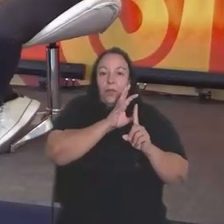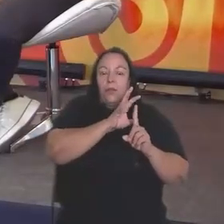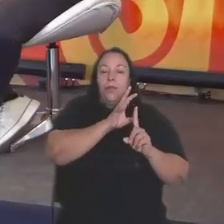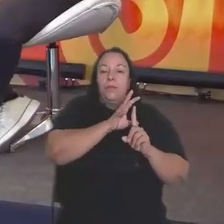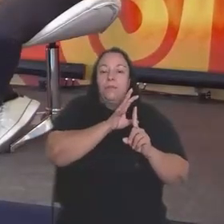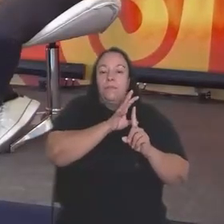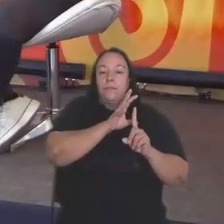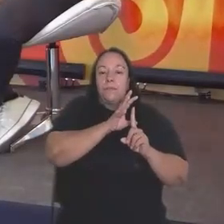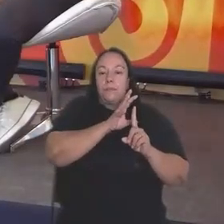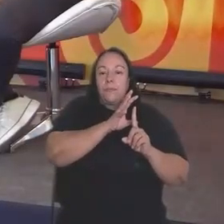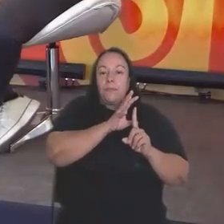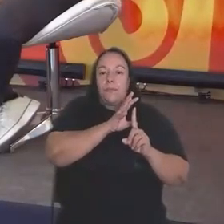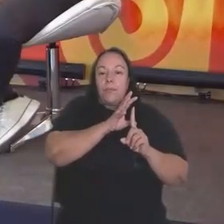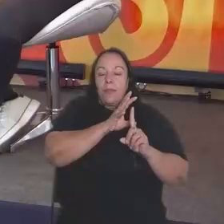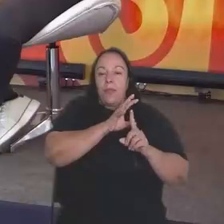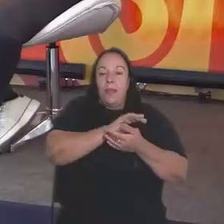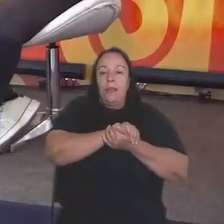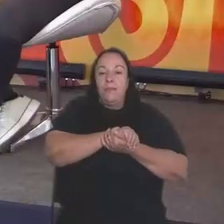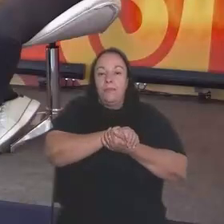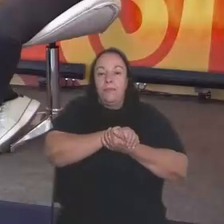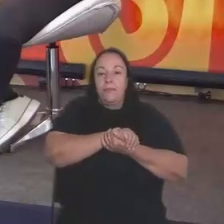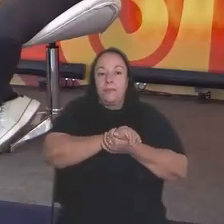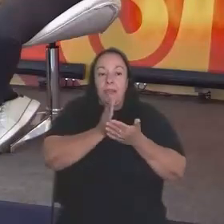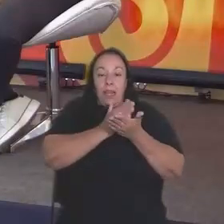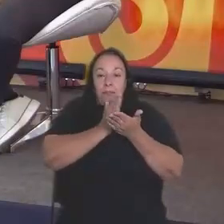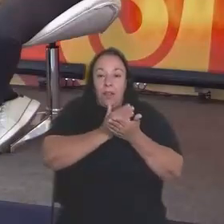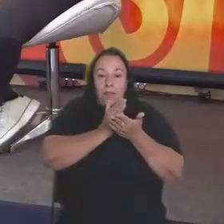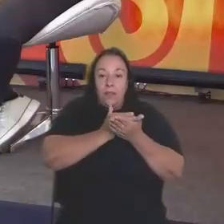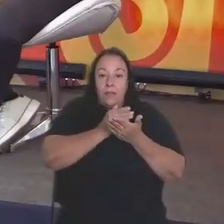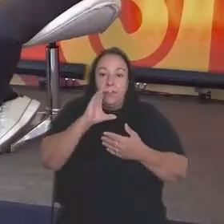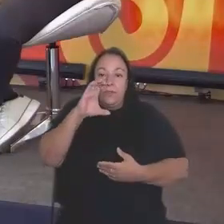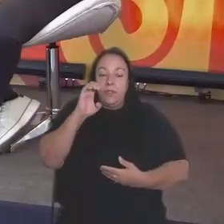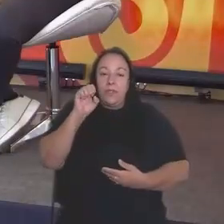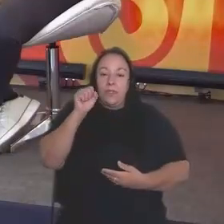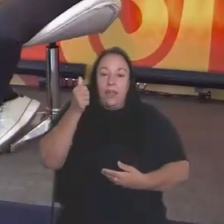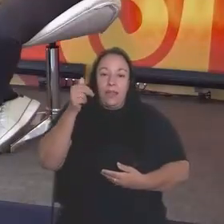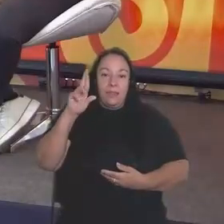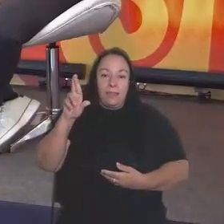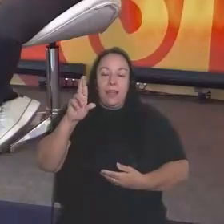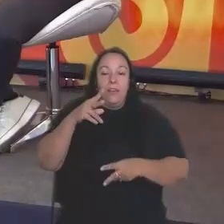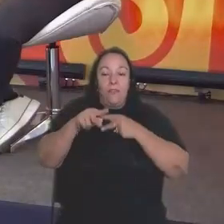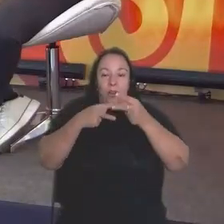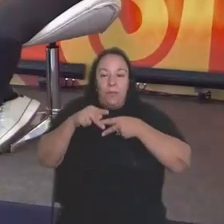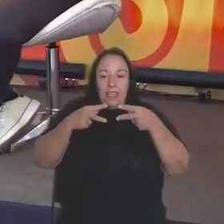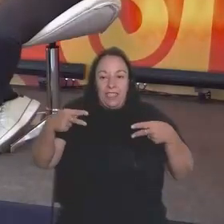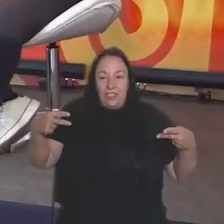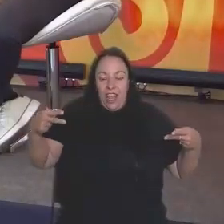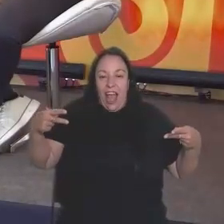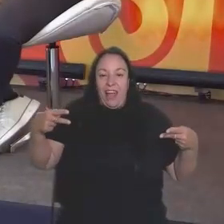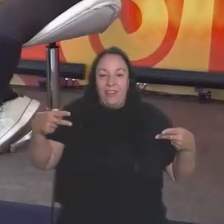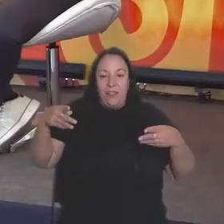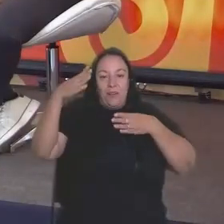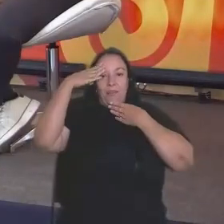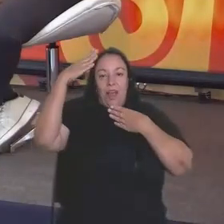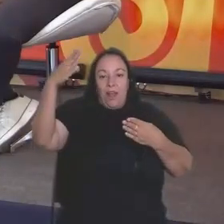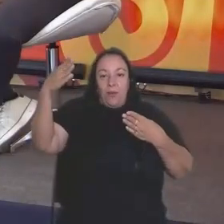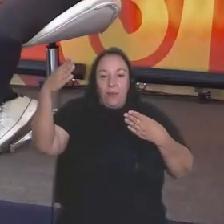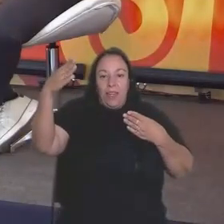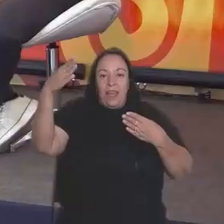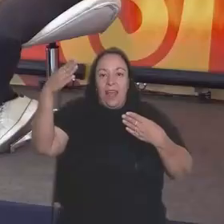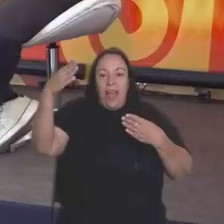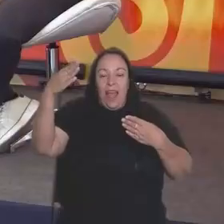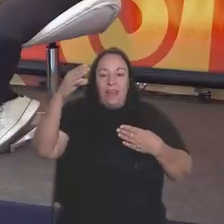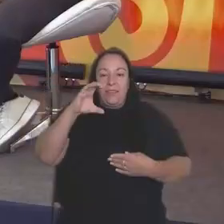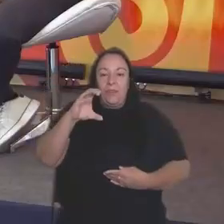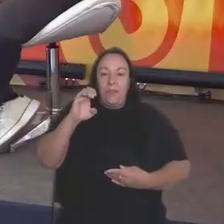isso todas as vezes. A Ione também, que os meninos ganharam um livro do César e um livro da Ione, foram presenteados, viu? Depois vocês falam obrigado para o César, tá,